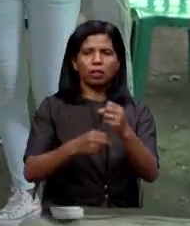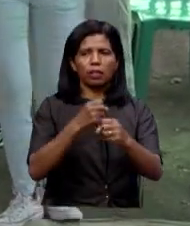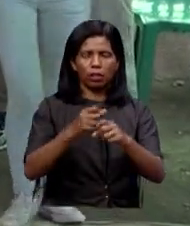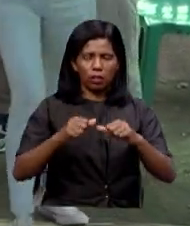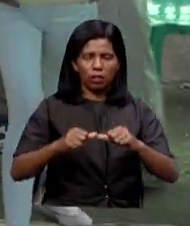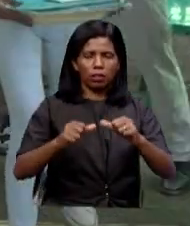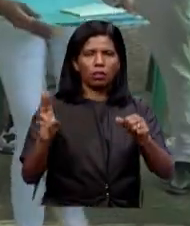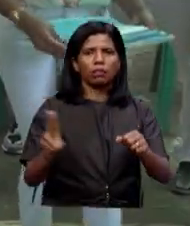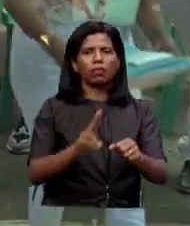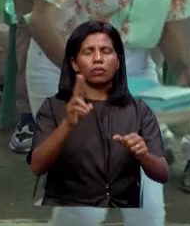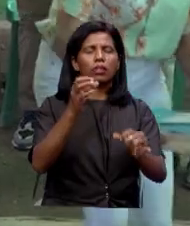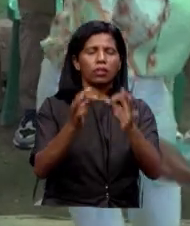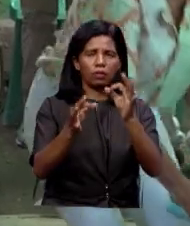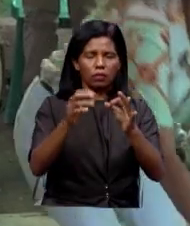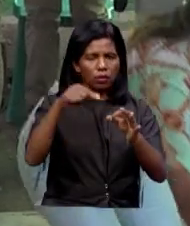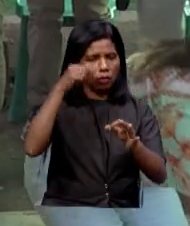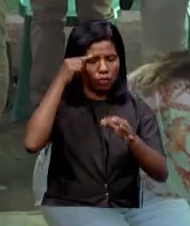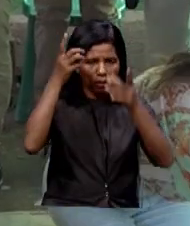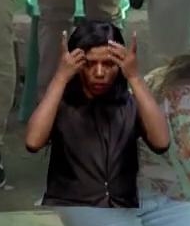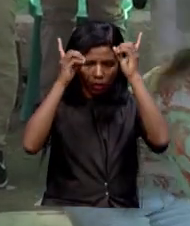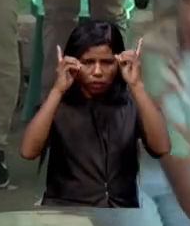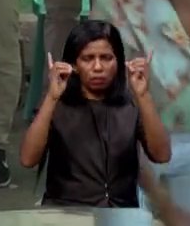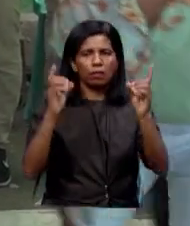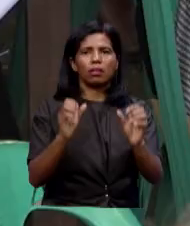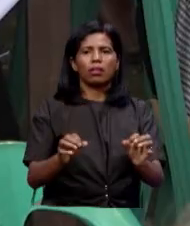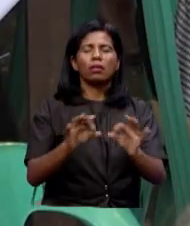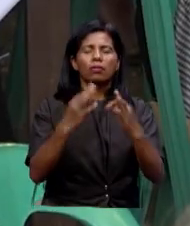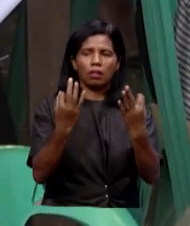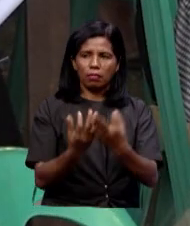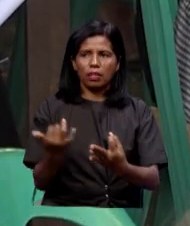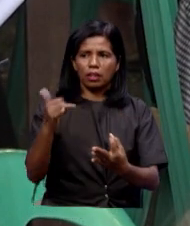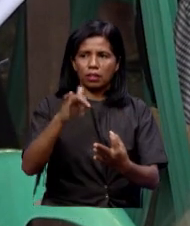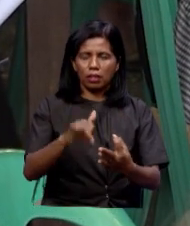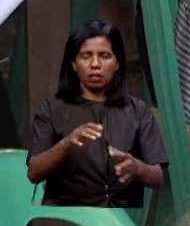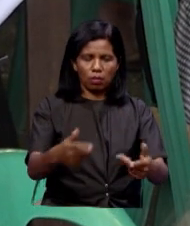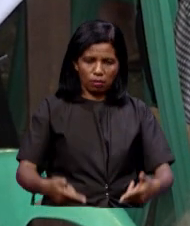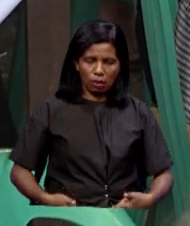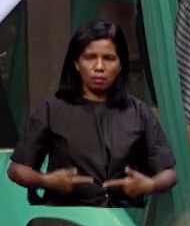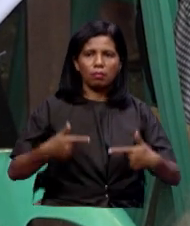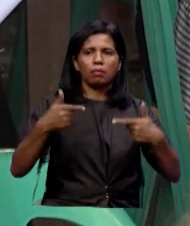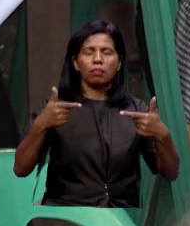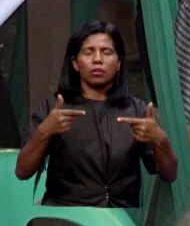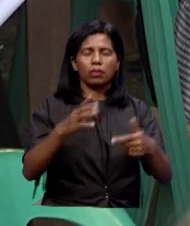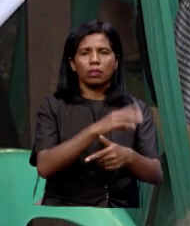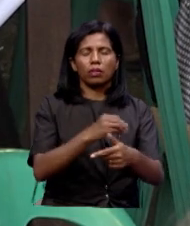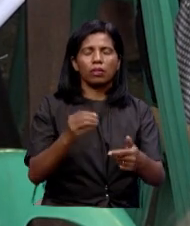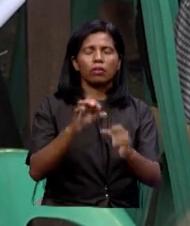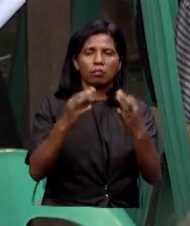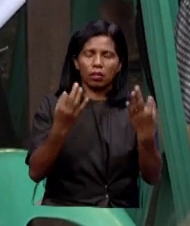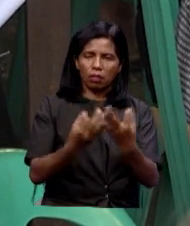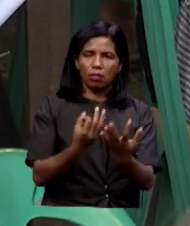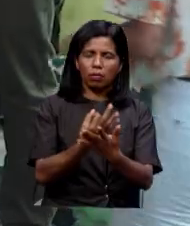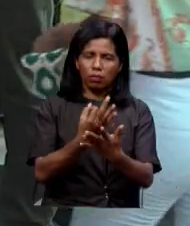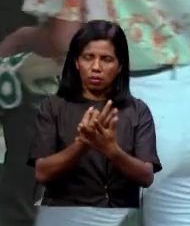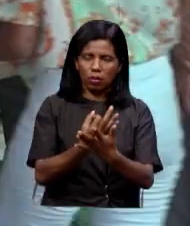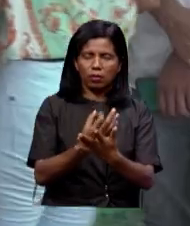karakter universal, maske antes ne governo decidi badeit familia sira nebe moris vulnerável, no familia nebe vencimento mensal menos